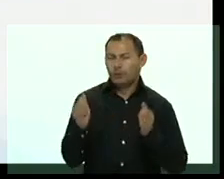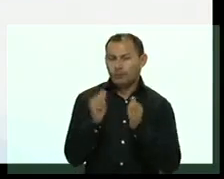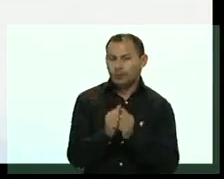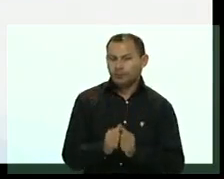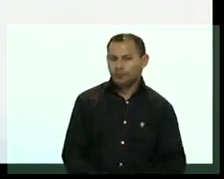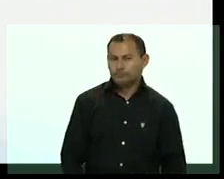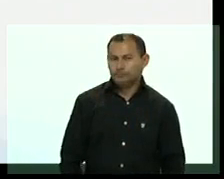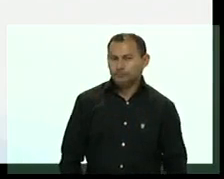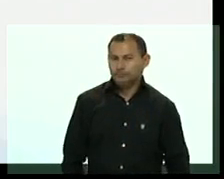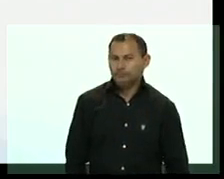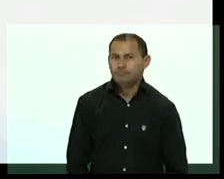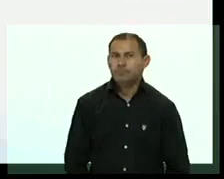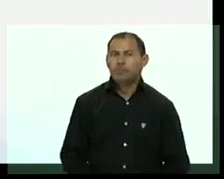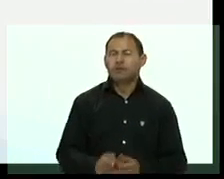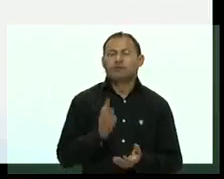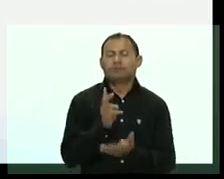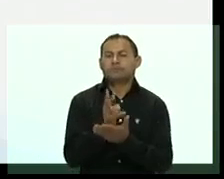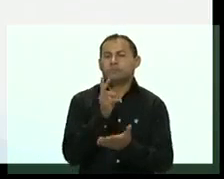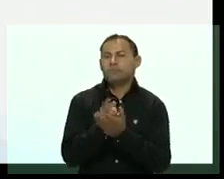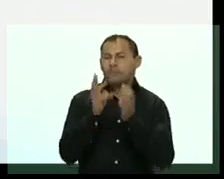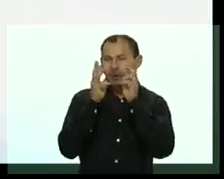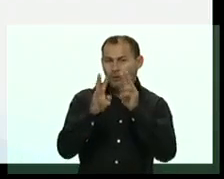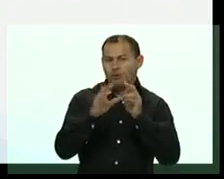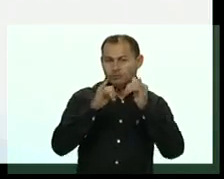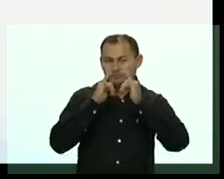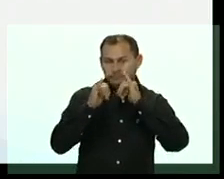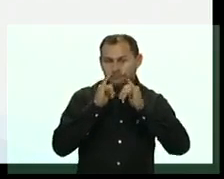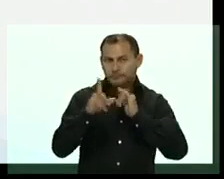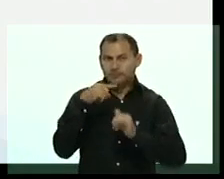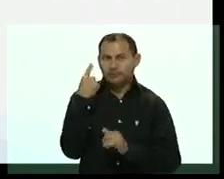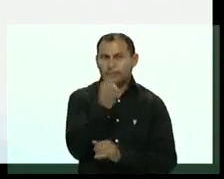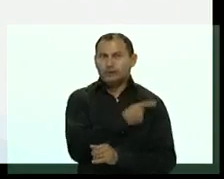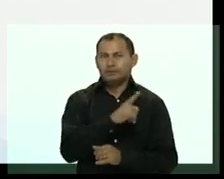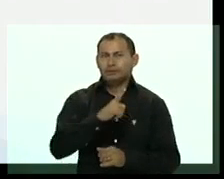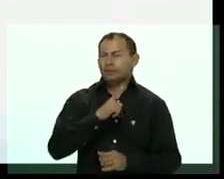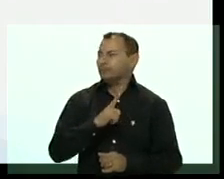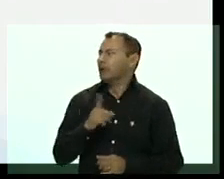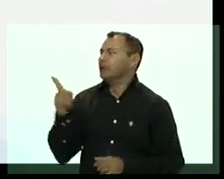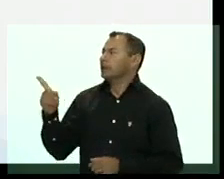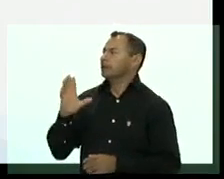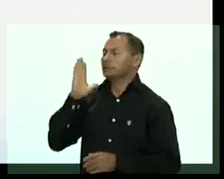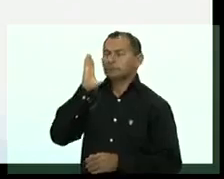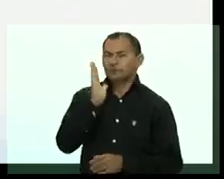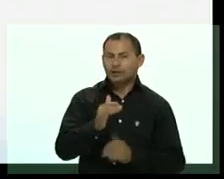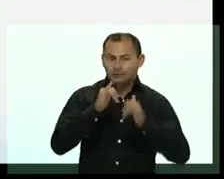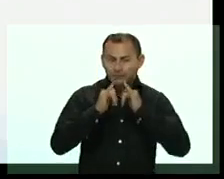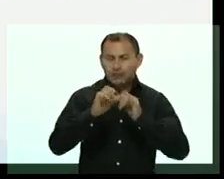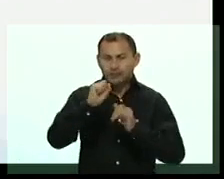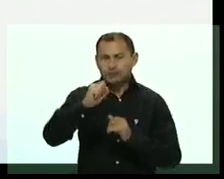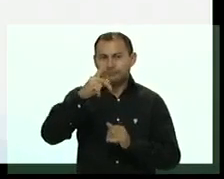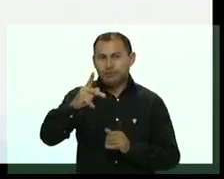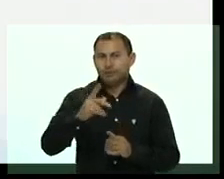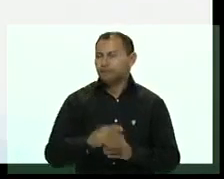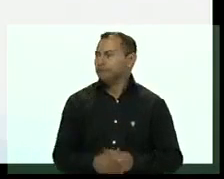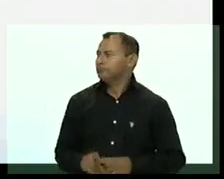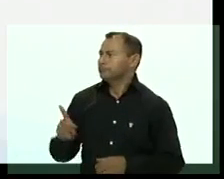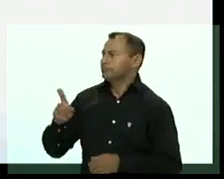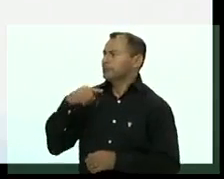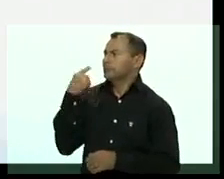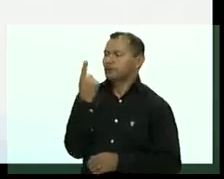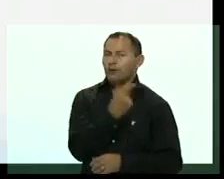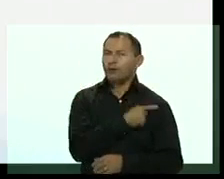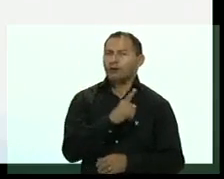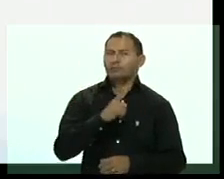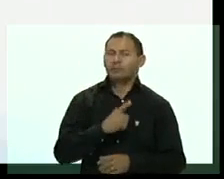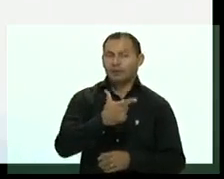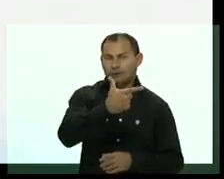composta. Continuando, olha as outras informações que nós temos aqui e que isso já é dado na nossa situação. Nós temos